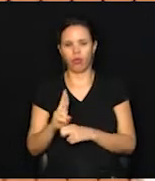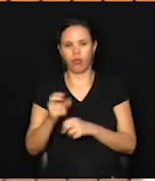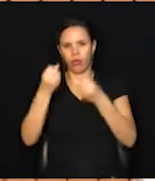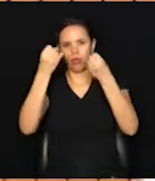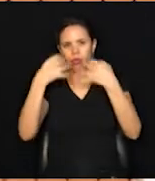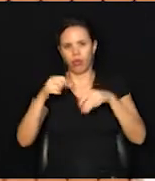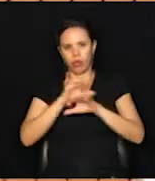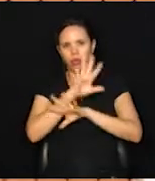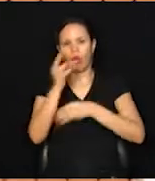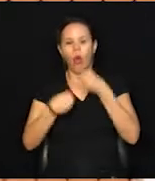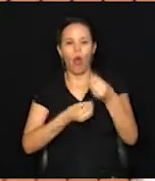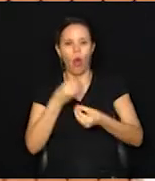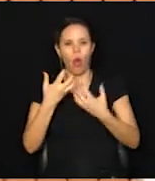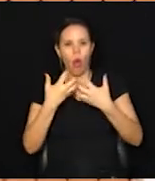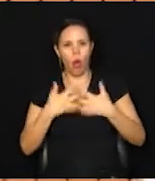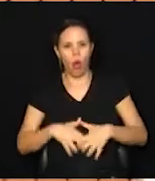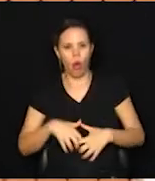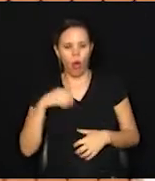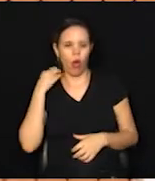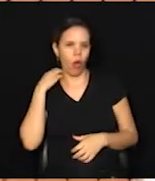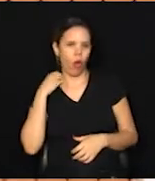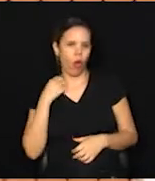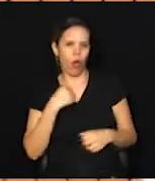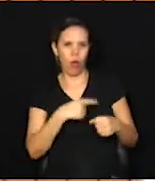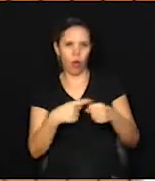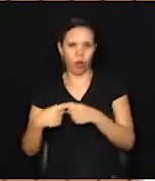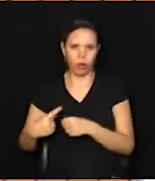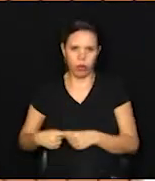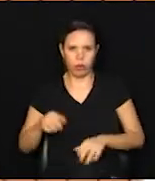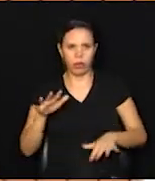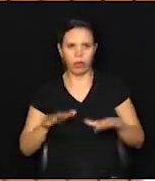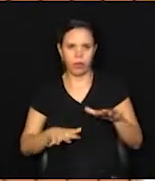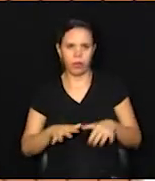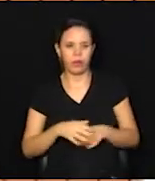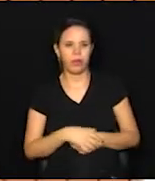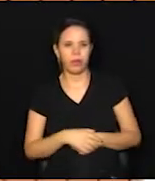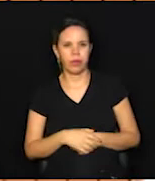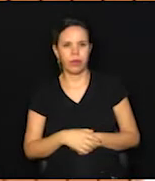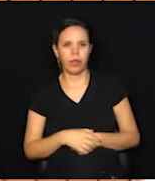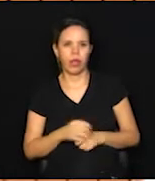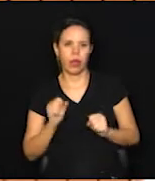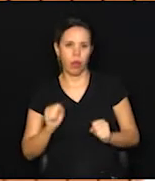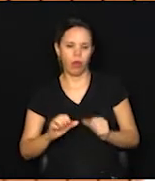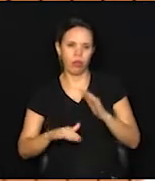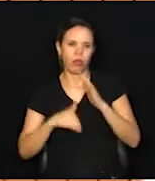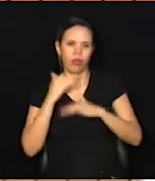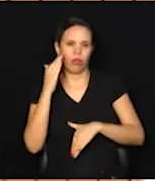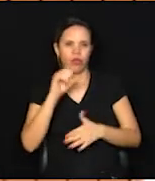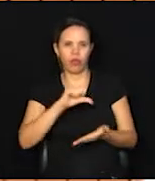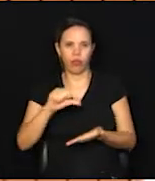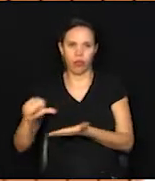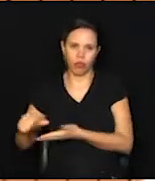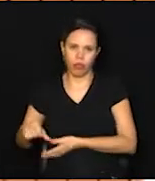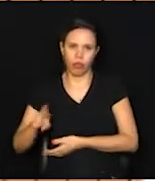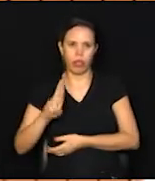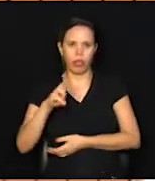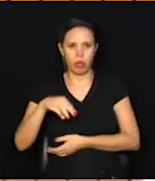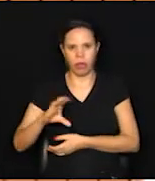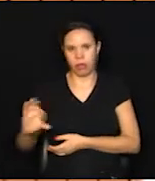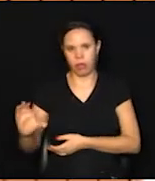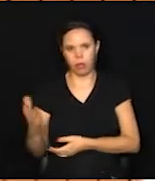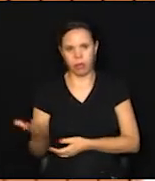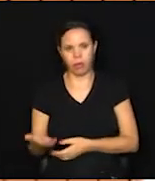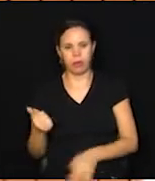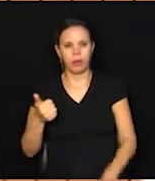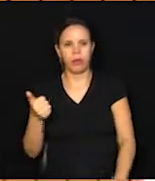está a situação no cenário municipal, talvez até eles possam extrapolar para a nossa região metropolitana.